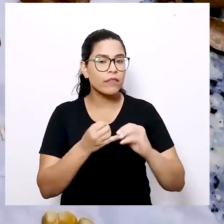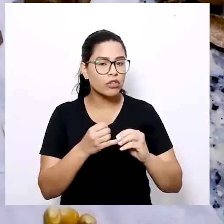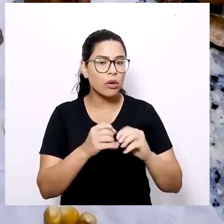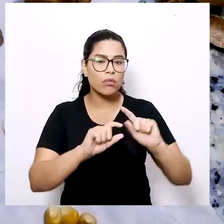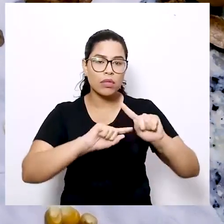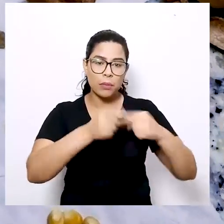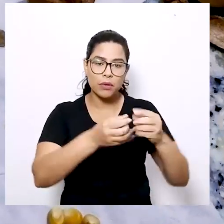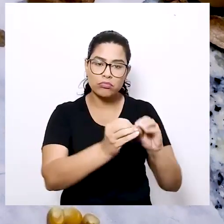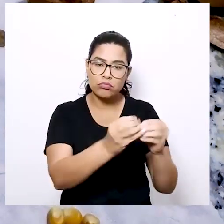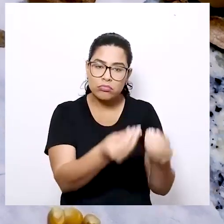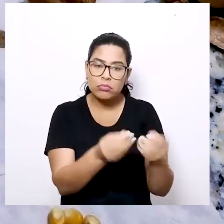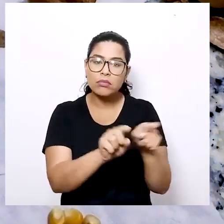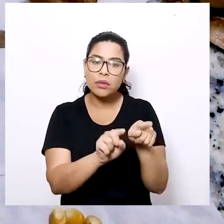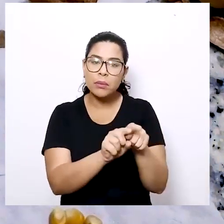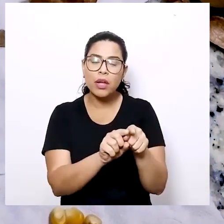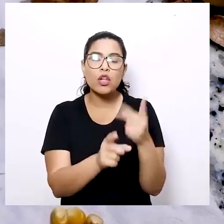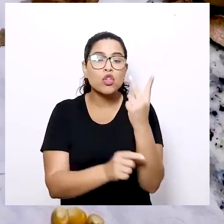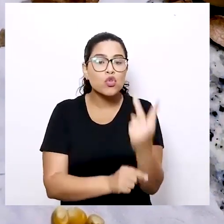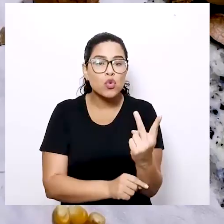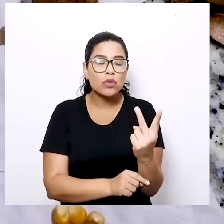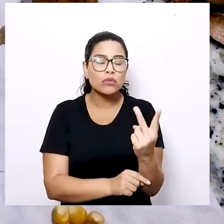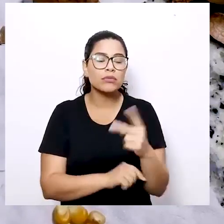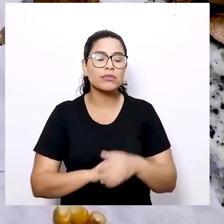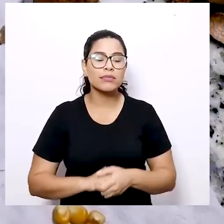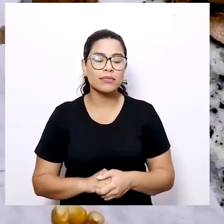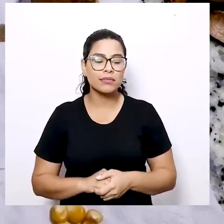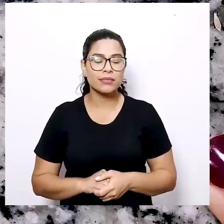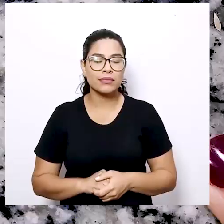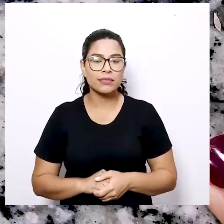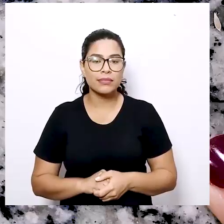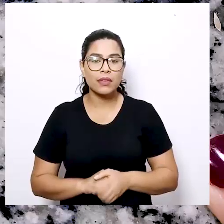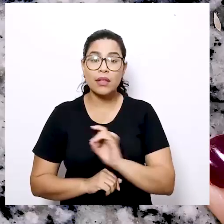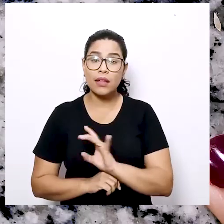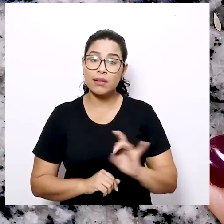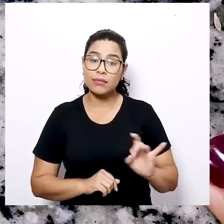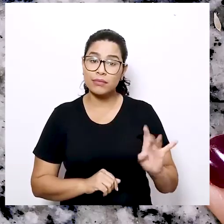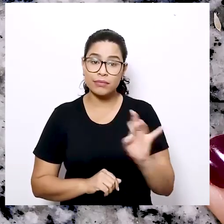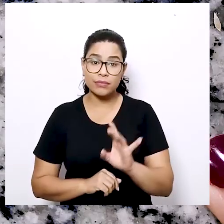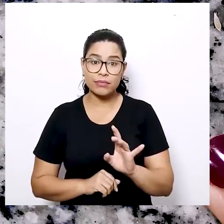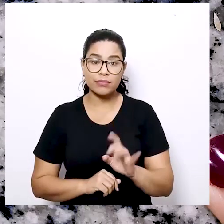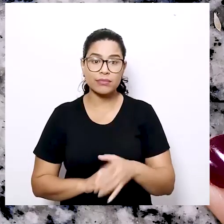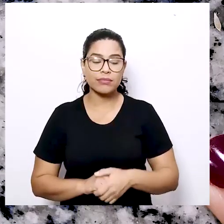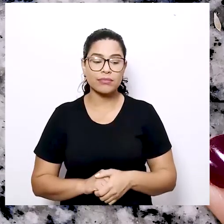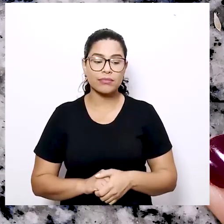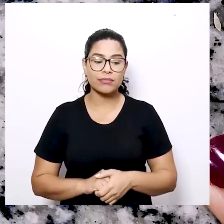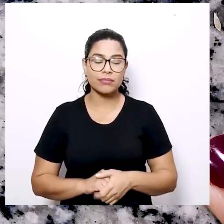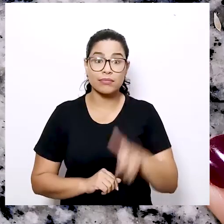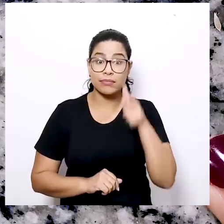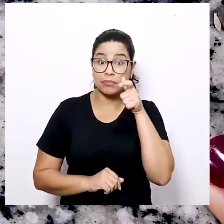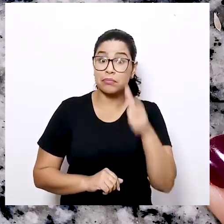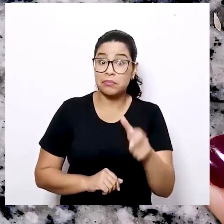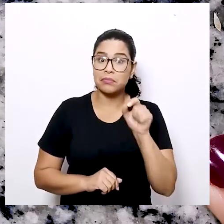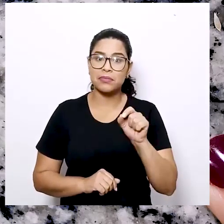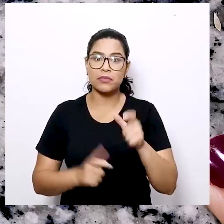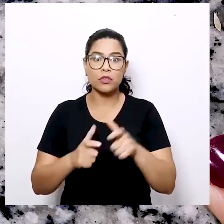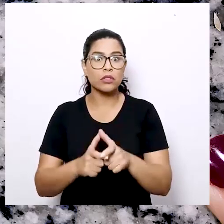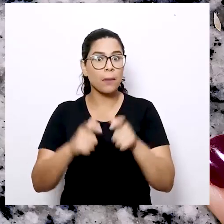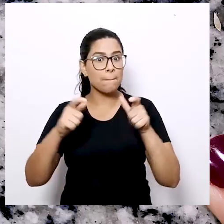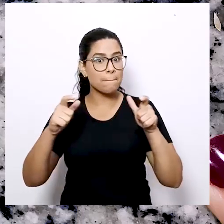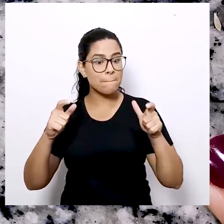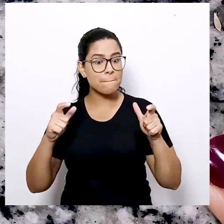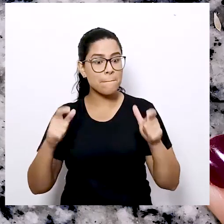do feijão, depois que você descasca, você consegue encontrar 2 partes. O que impressiona são os tamanhos.